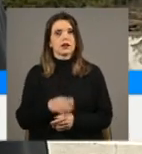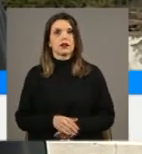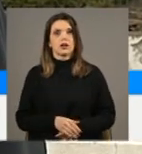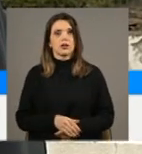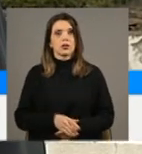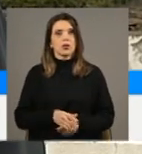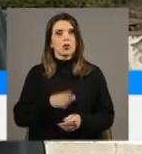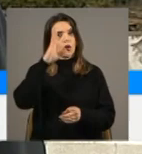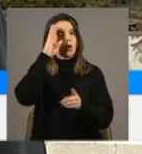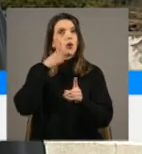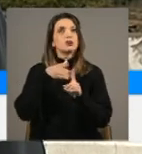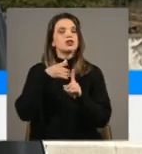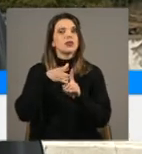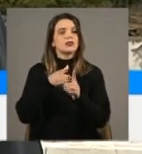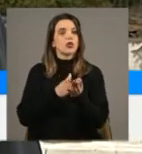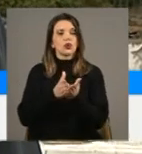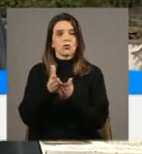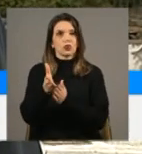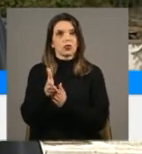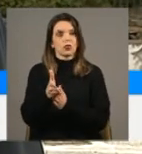que inicialmente tínhamos em